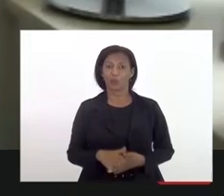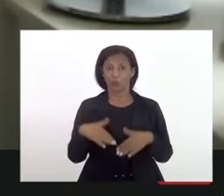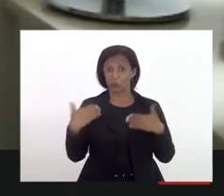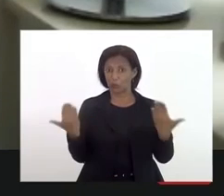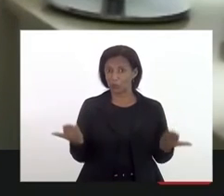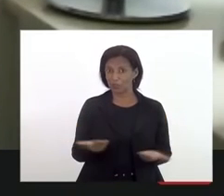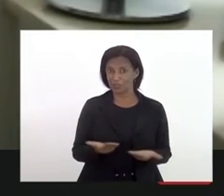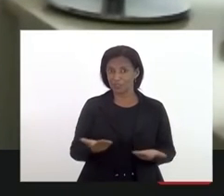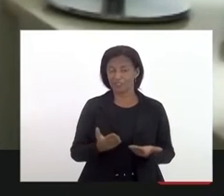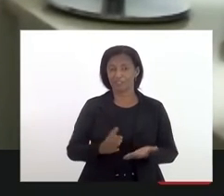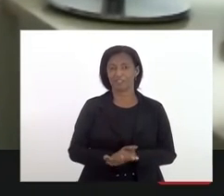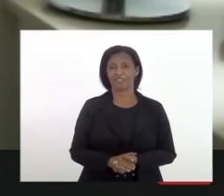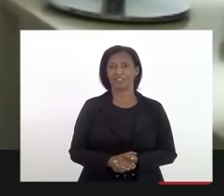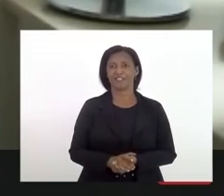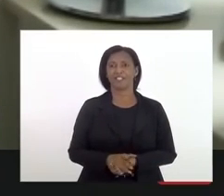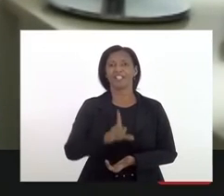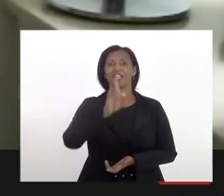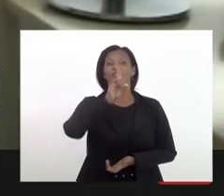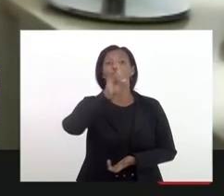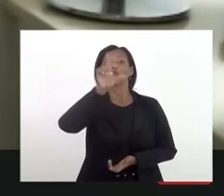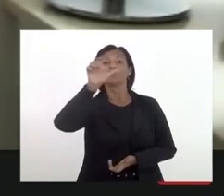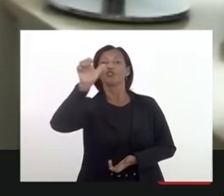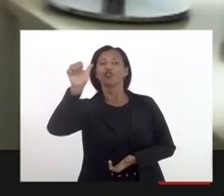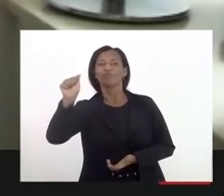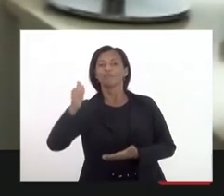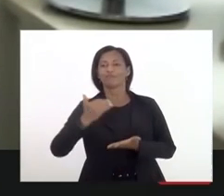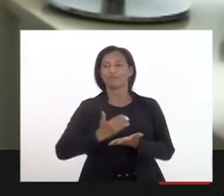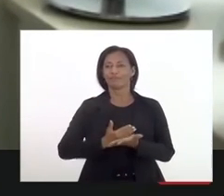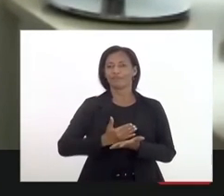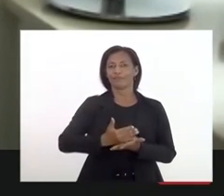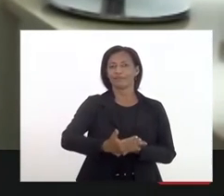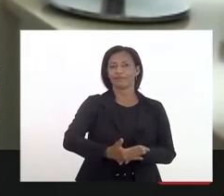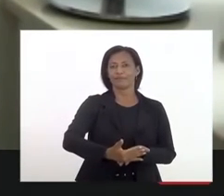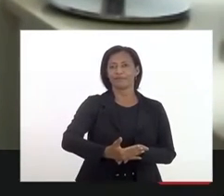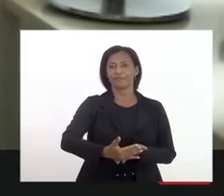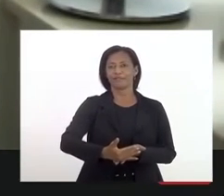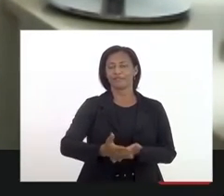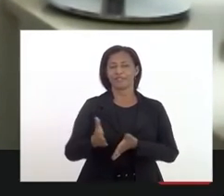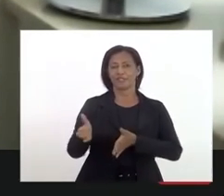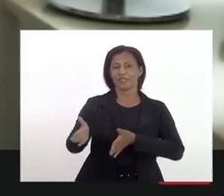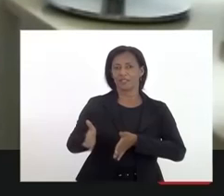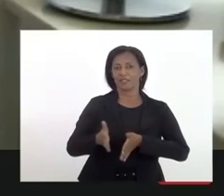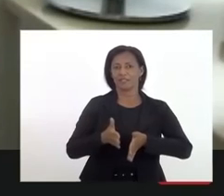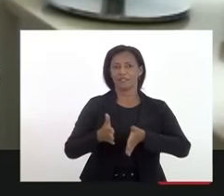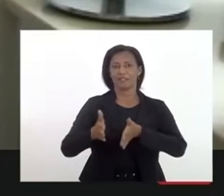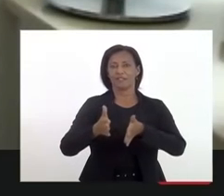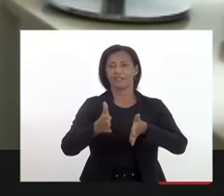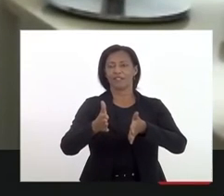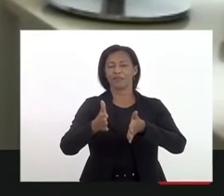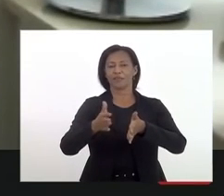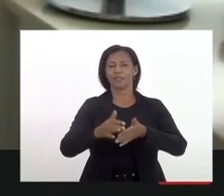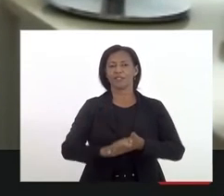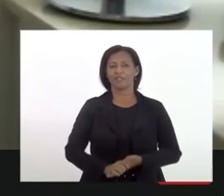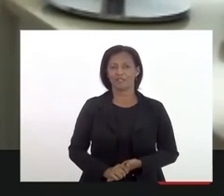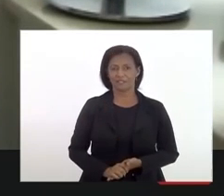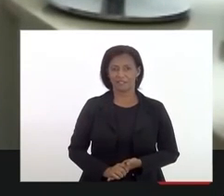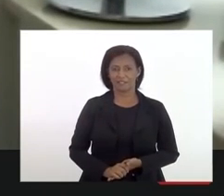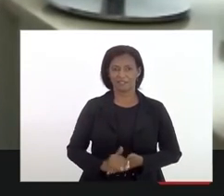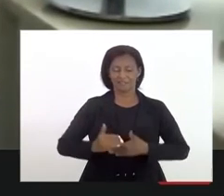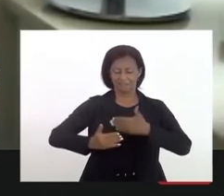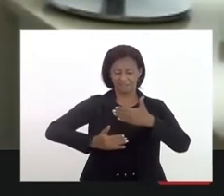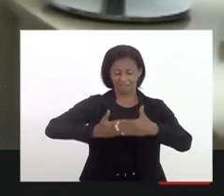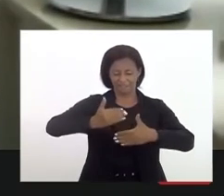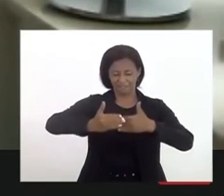hoje é o dia do início. Um caminho longo ainda terá que